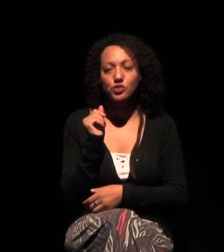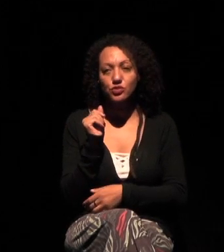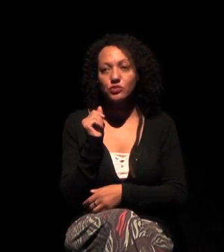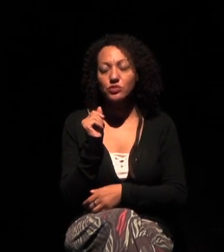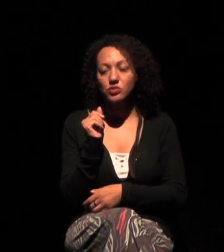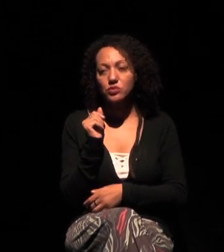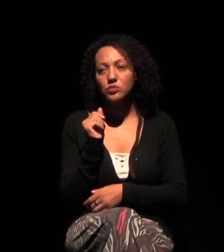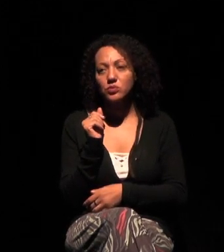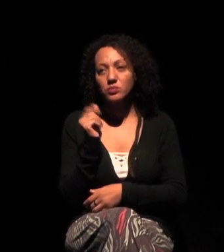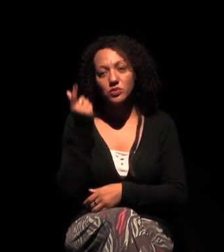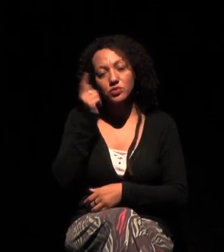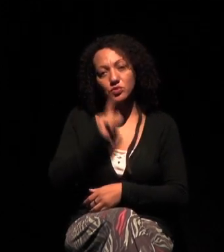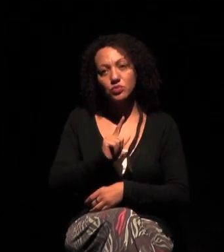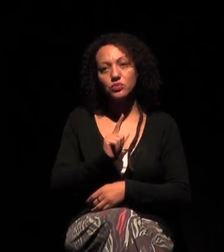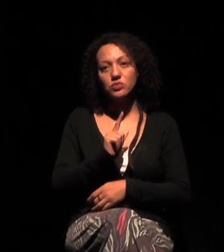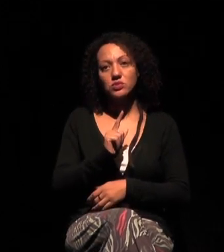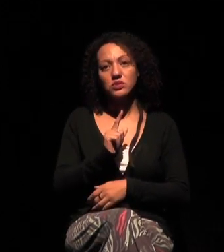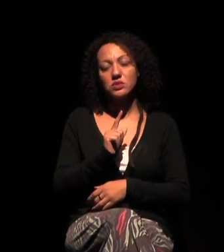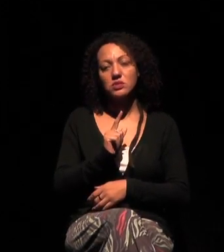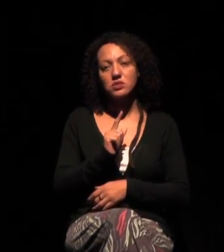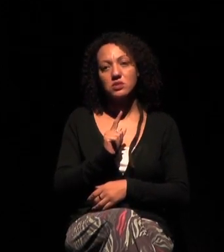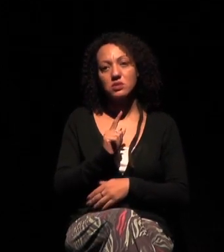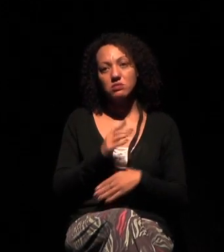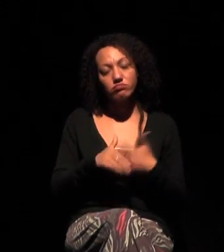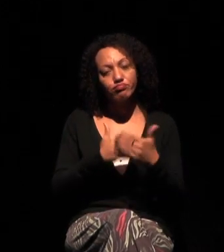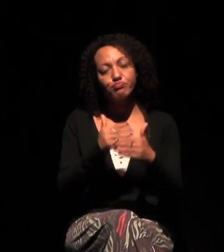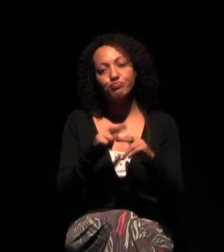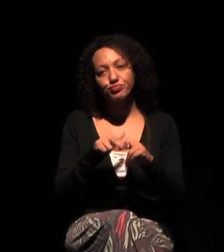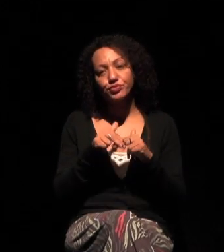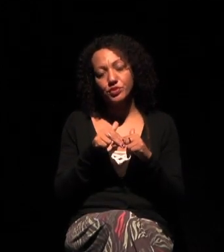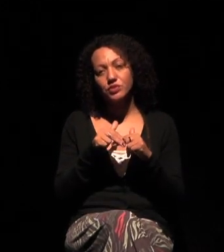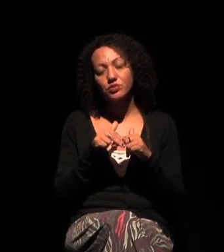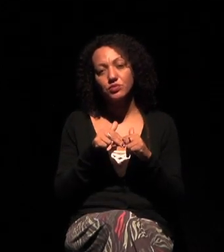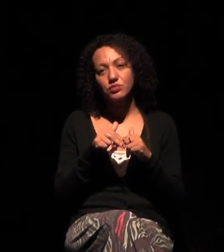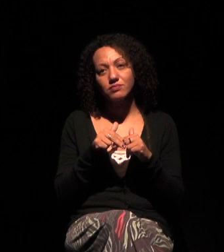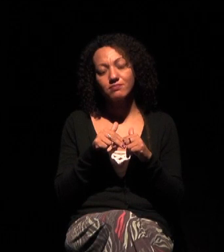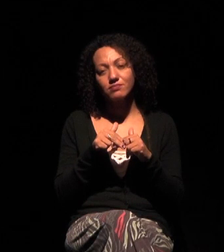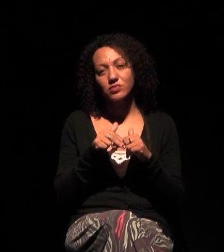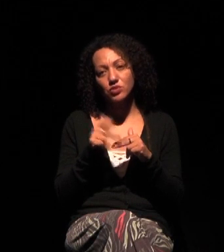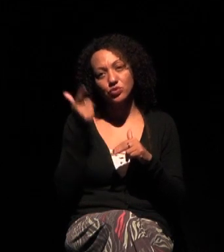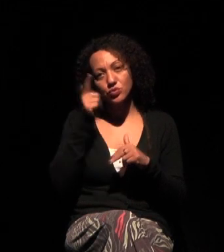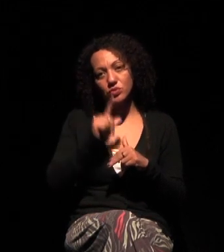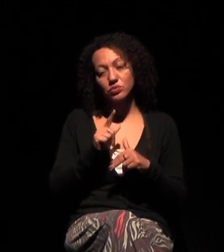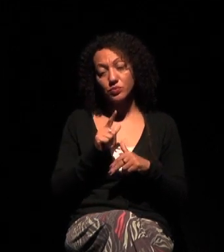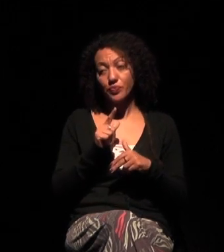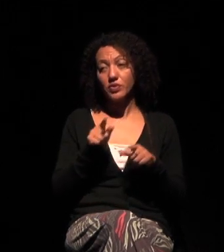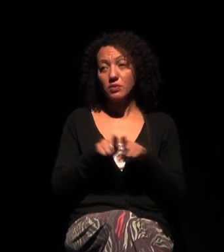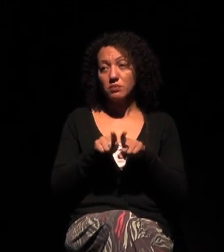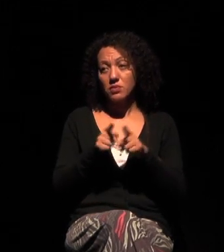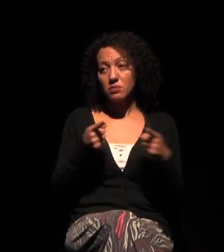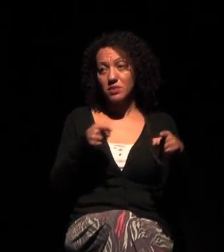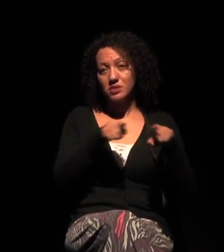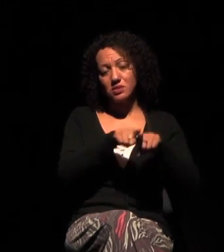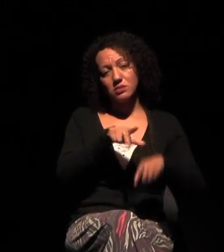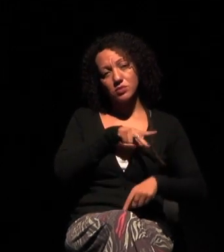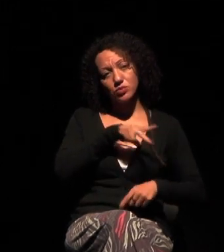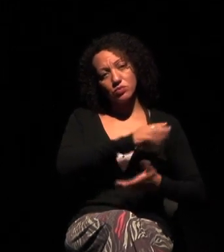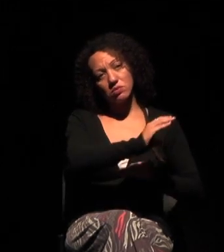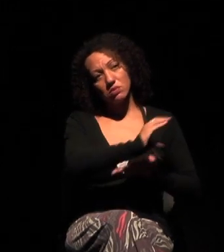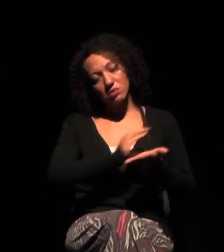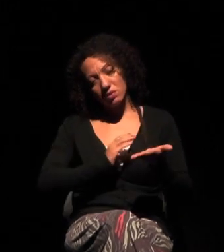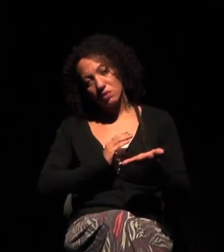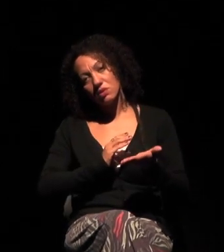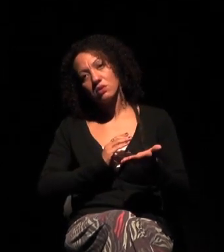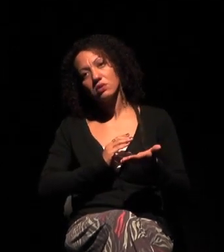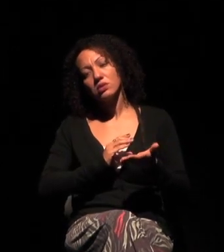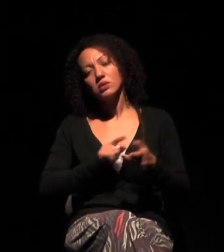nessa pressa mesma entidade para nós foi foi determinante e também parcerias a nível privado e esse